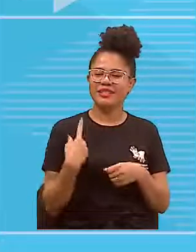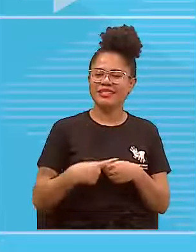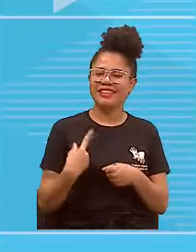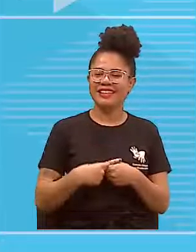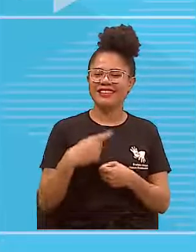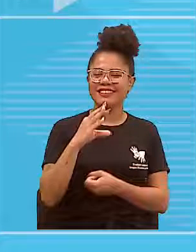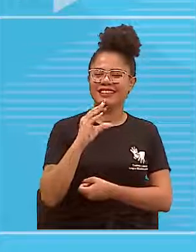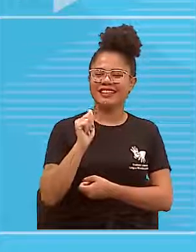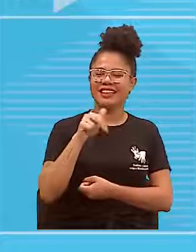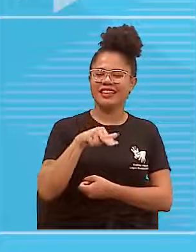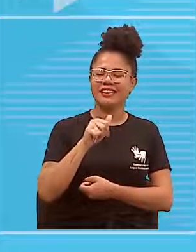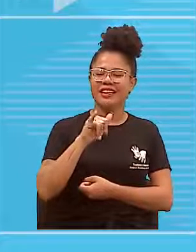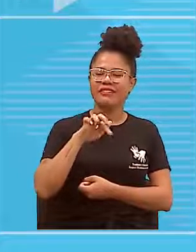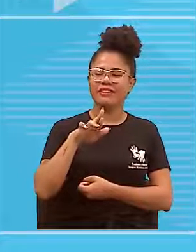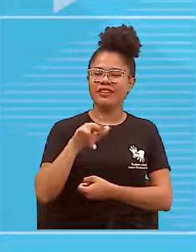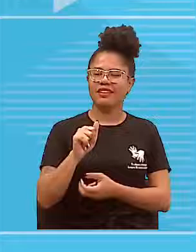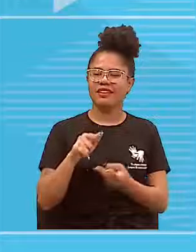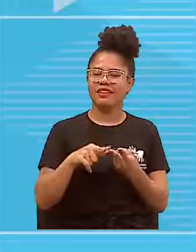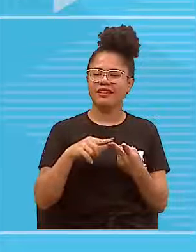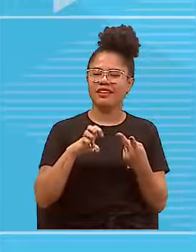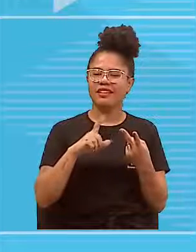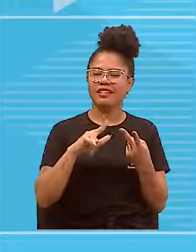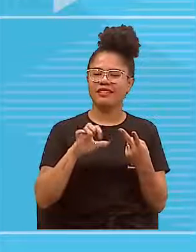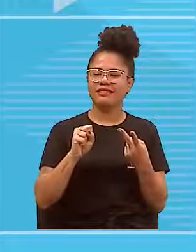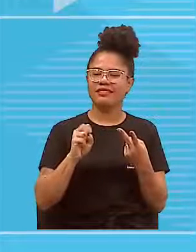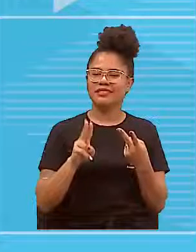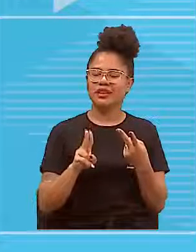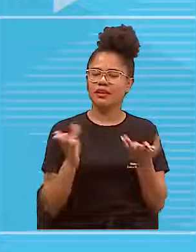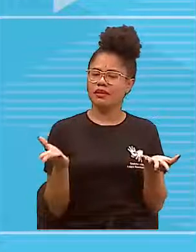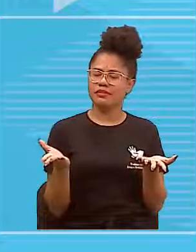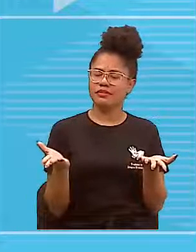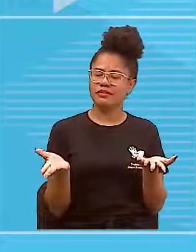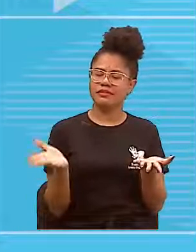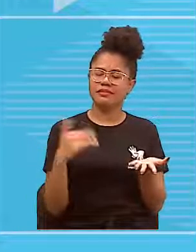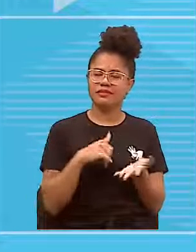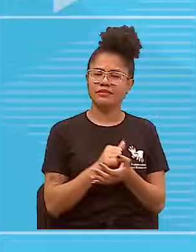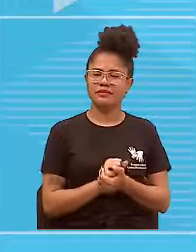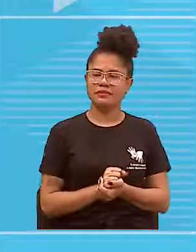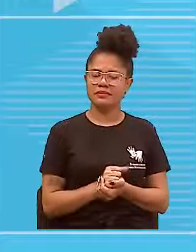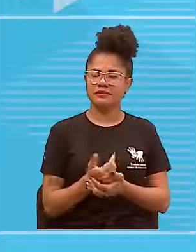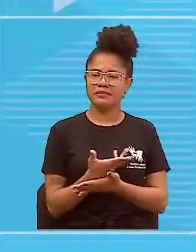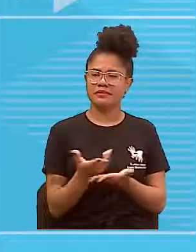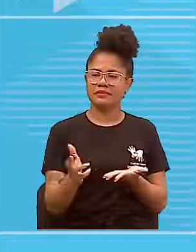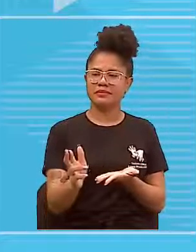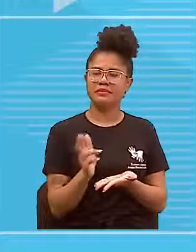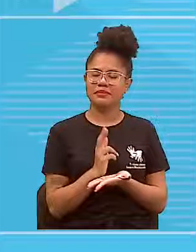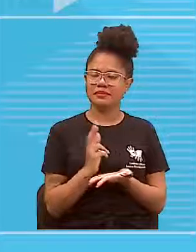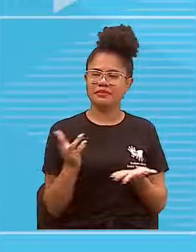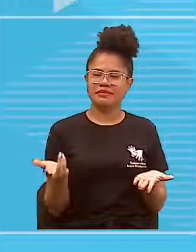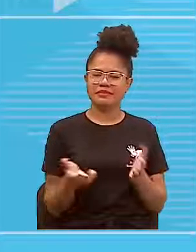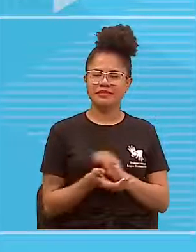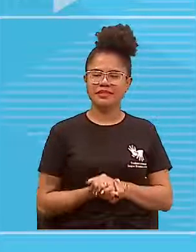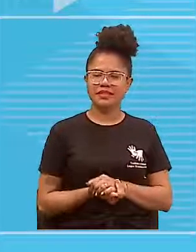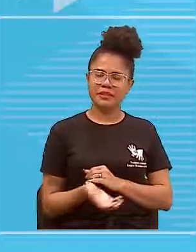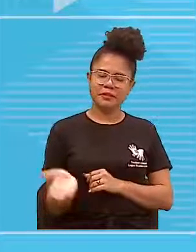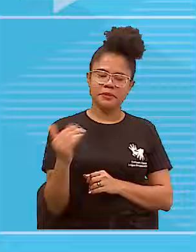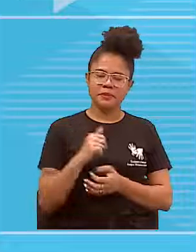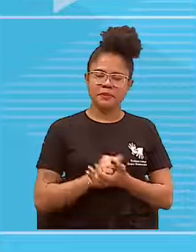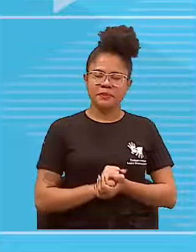Canavieira, Eliseu Martins. Vamos lá, meu povo. Vamos lá, vamos